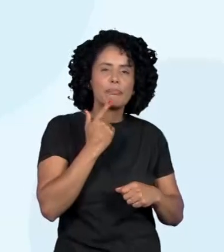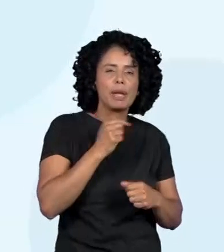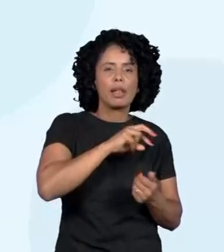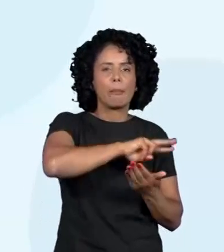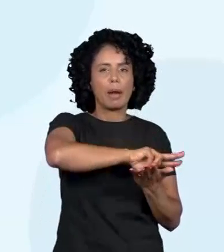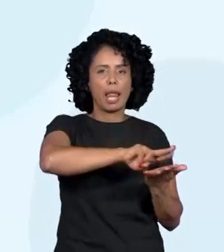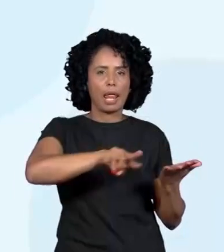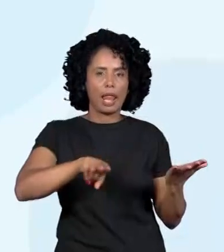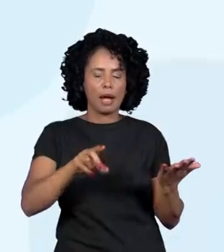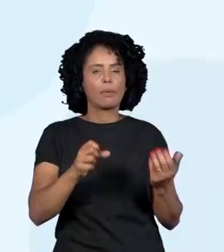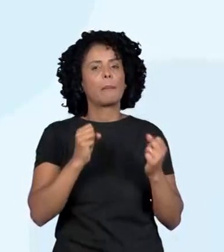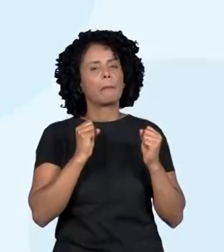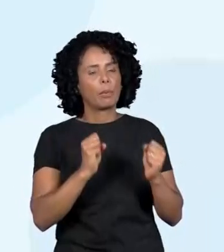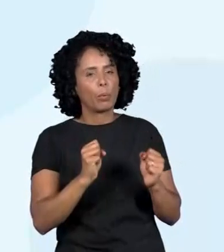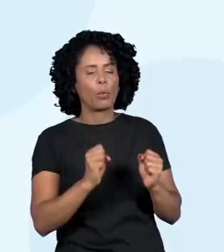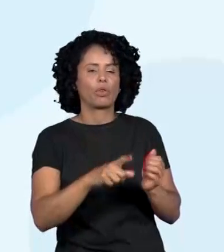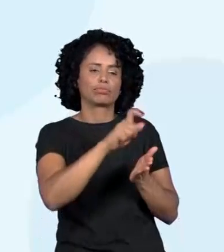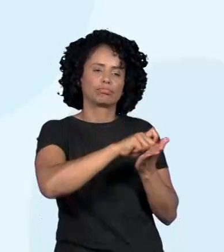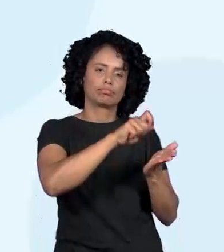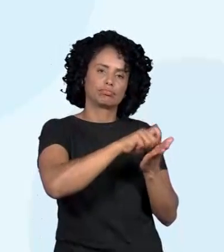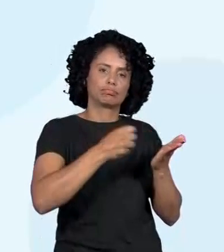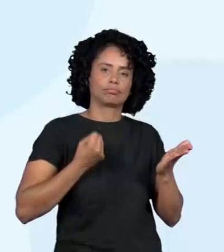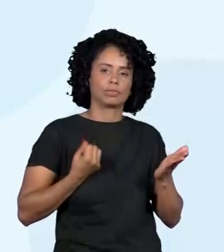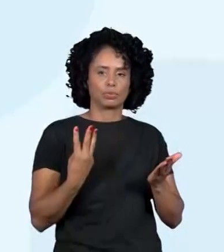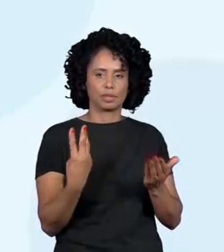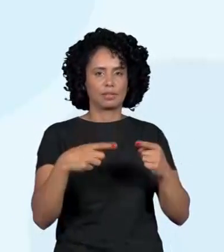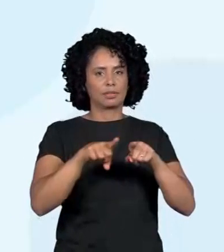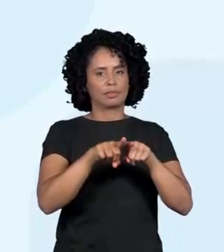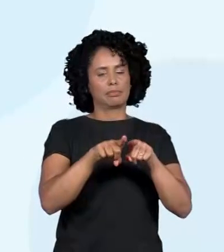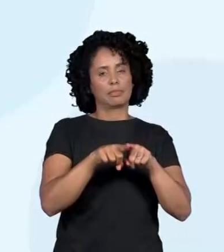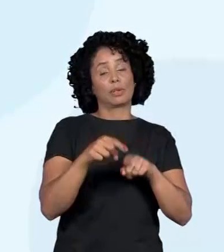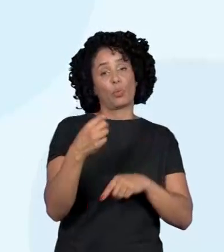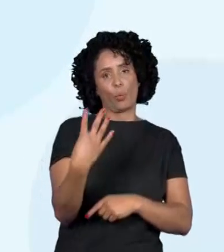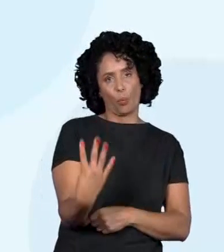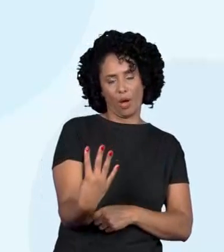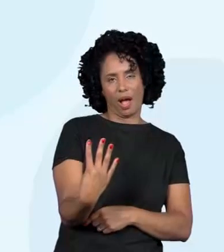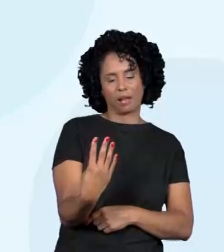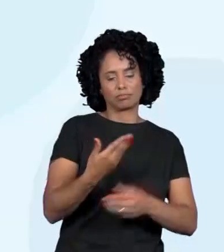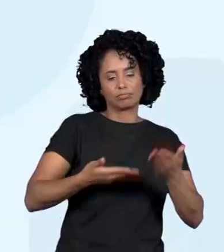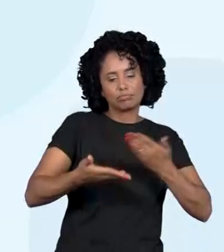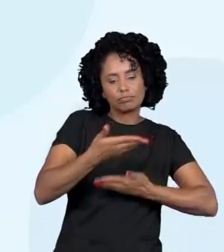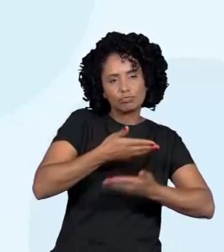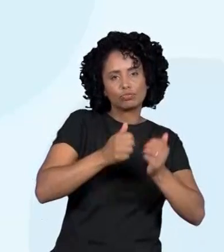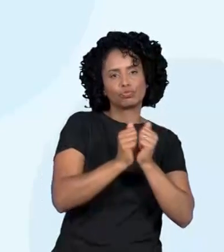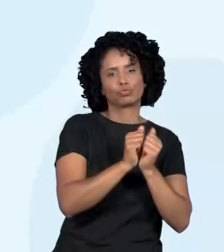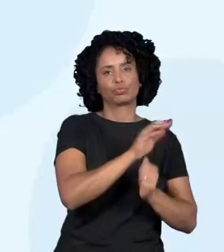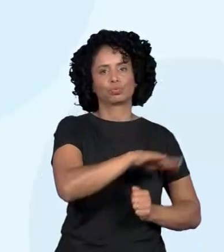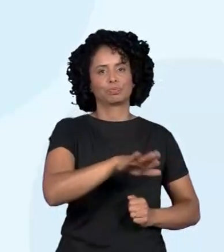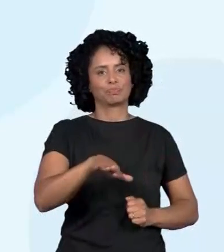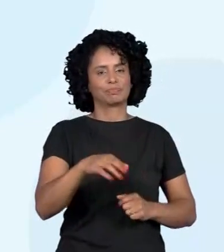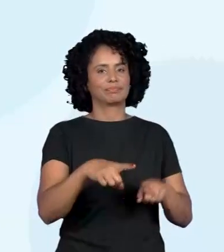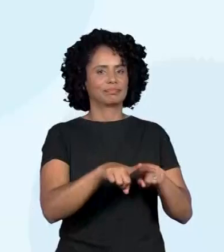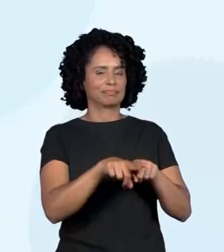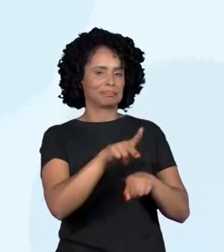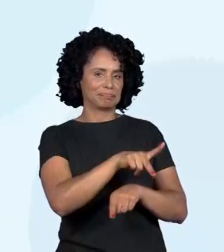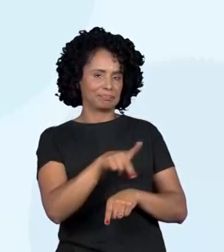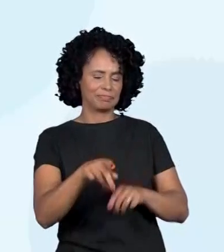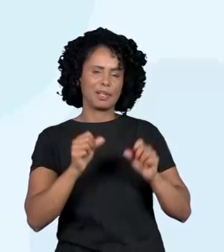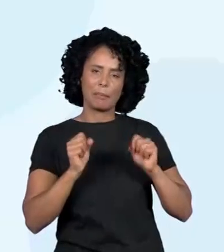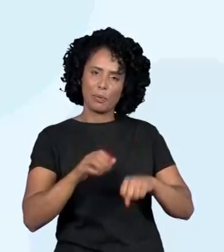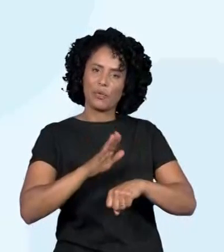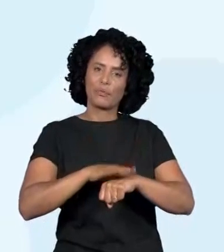4, compartilhando as estratégias com seus colegas e professor. Vocês também podem realizar as atividades da